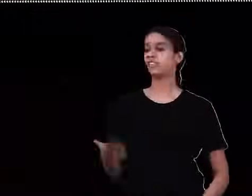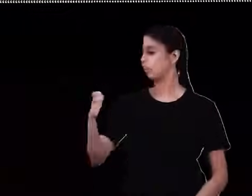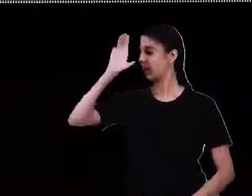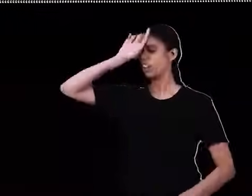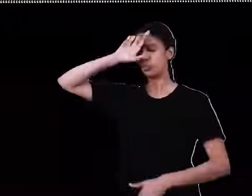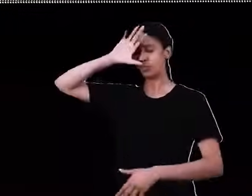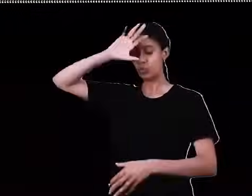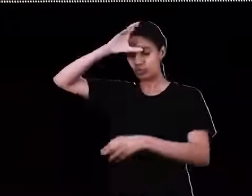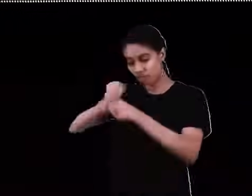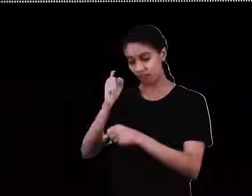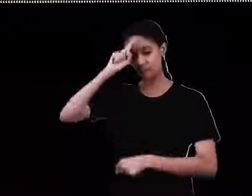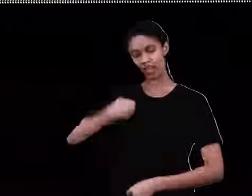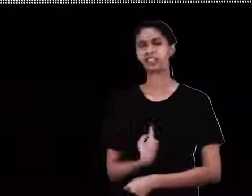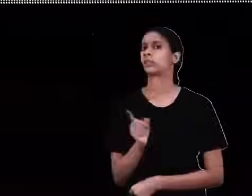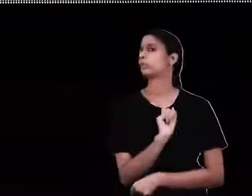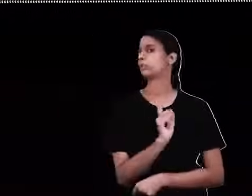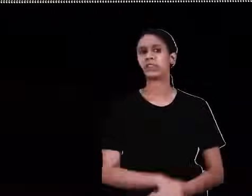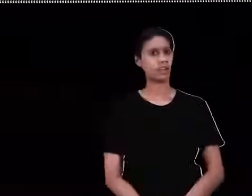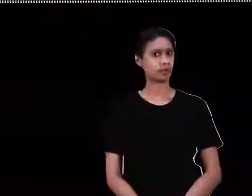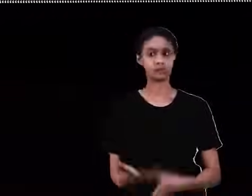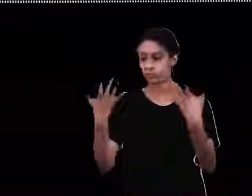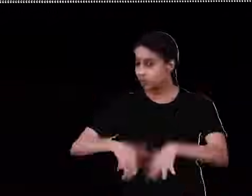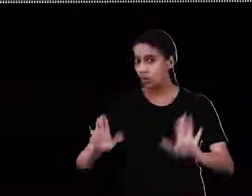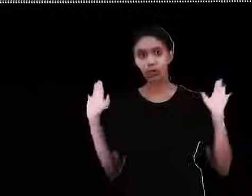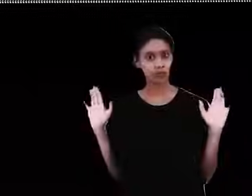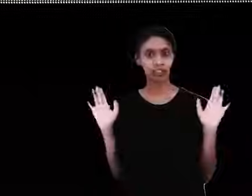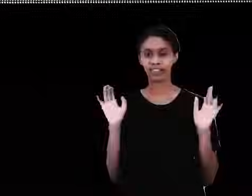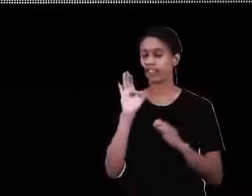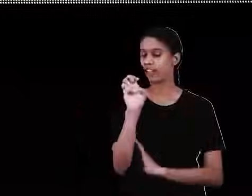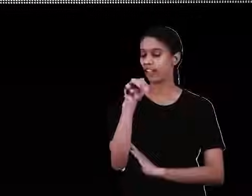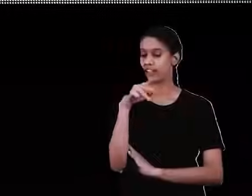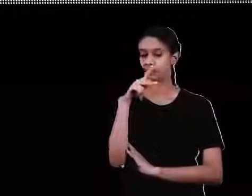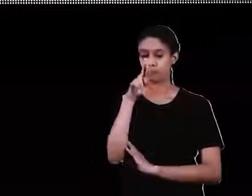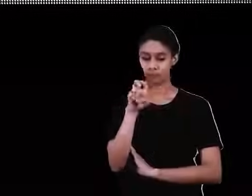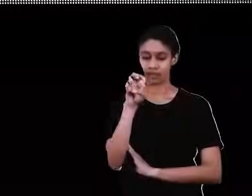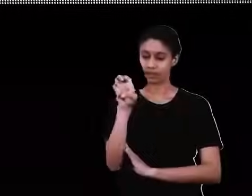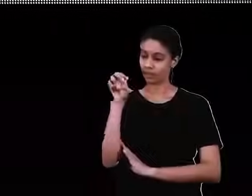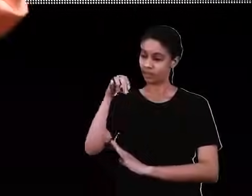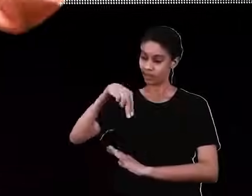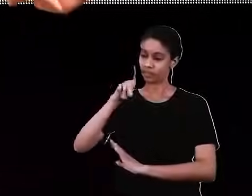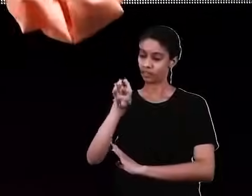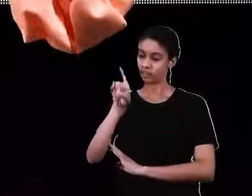processado mandando em mim. Ele não quer ser empreendedor. Ele não